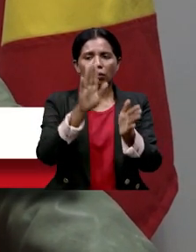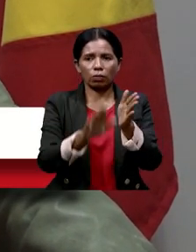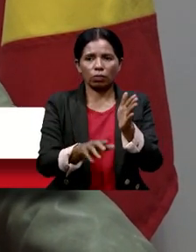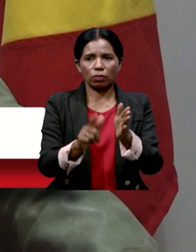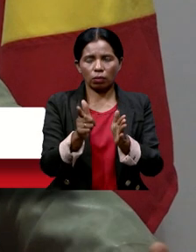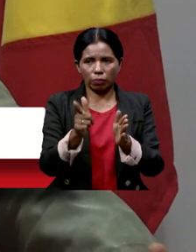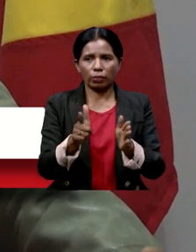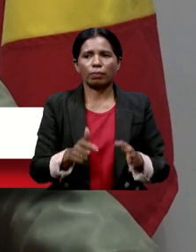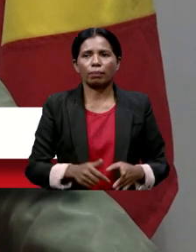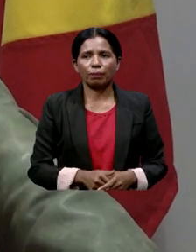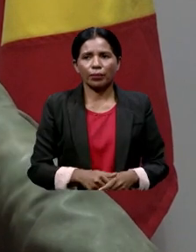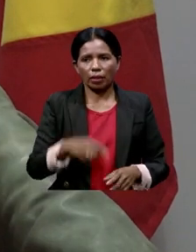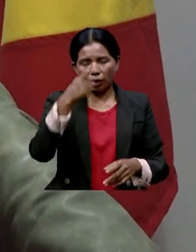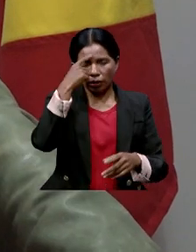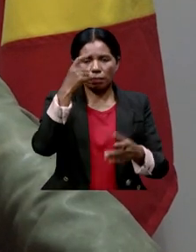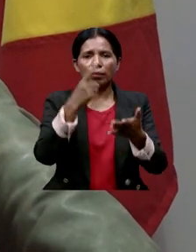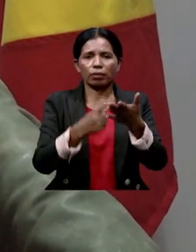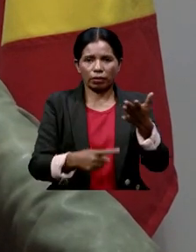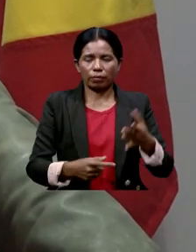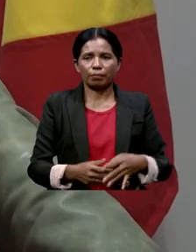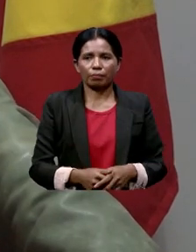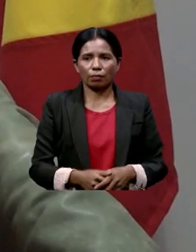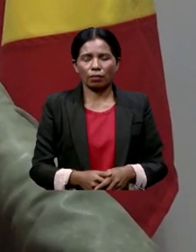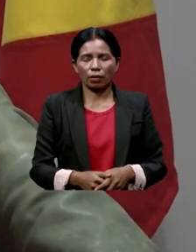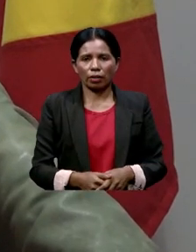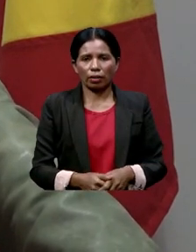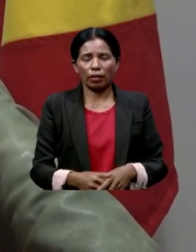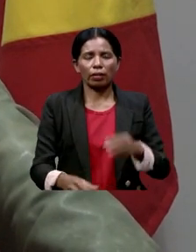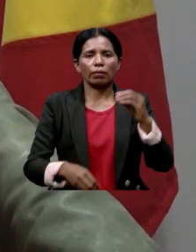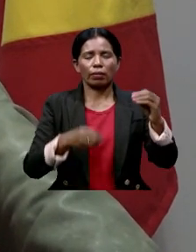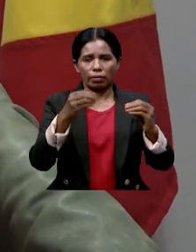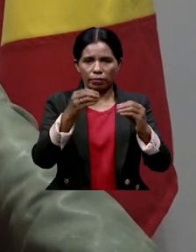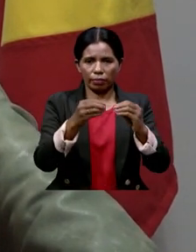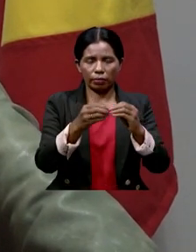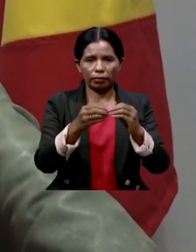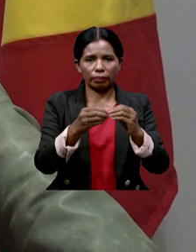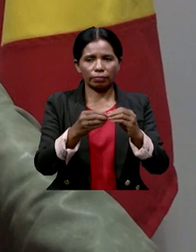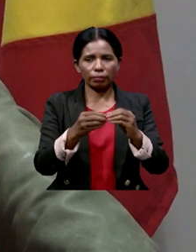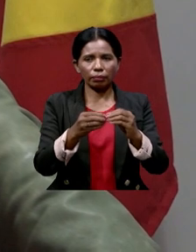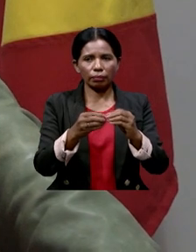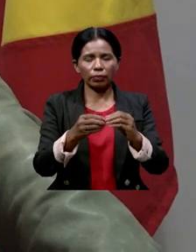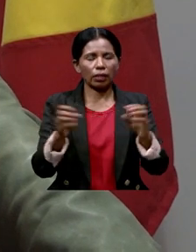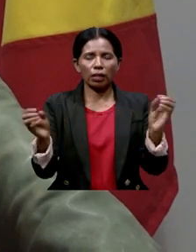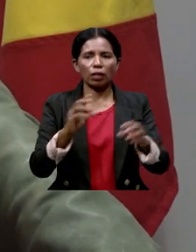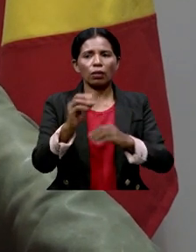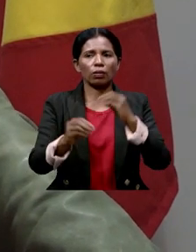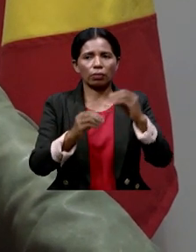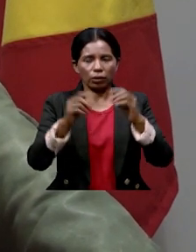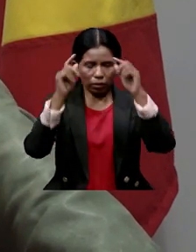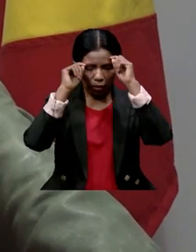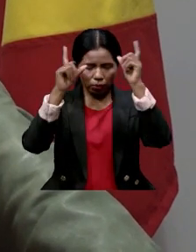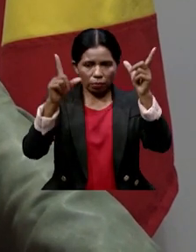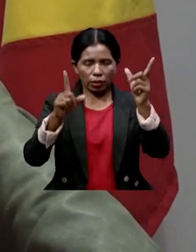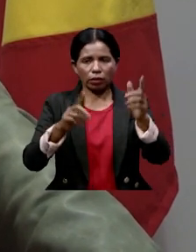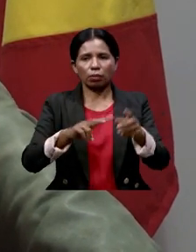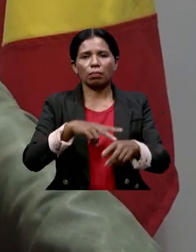né? Tamassá. Portanto, la pod la significa que Timor, Mono, para